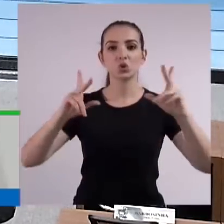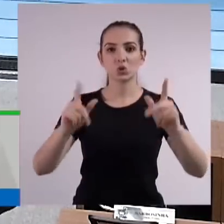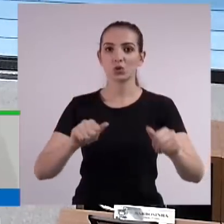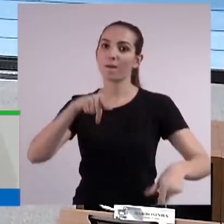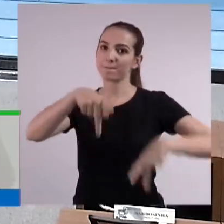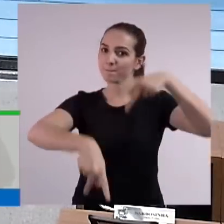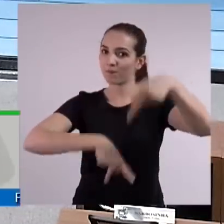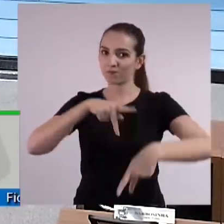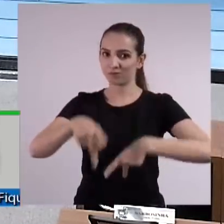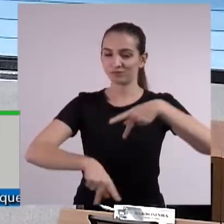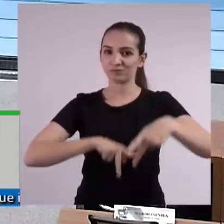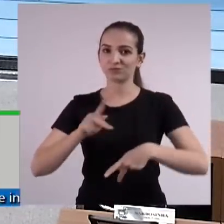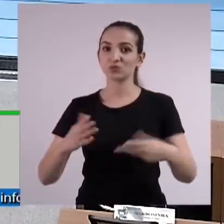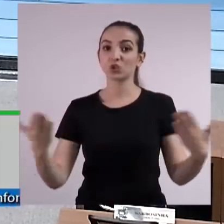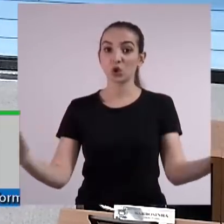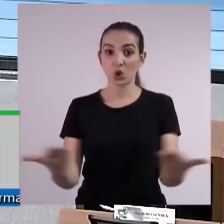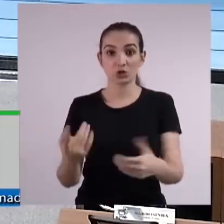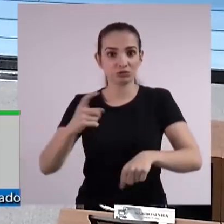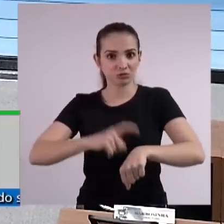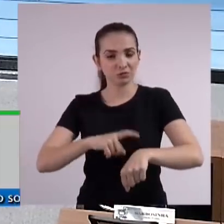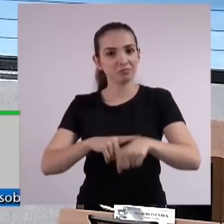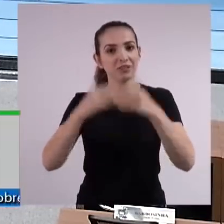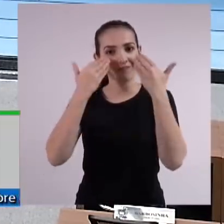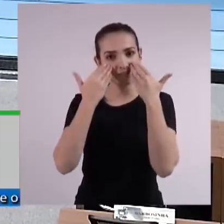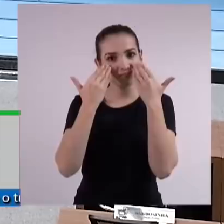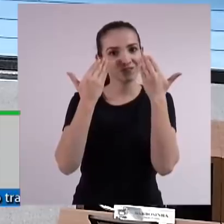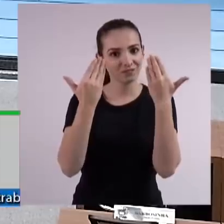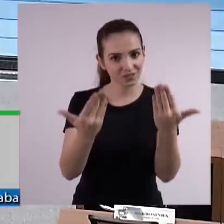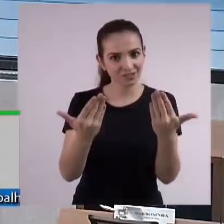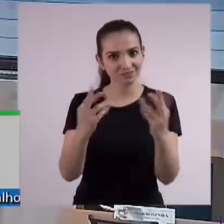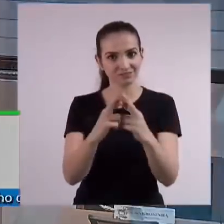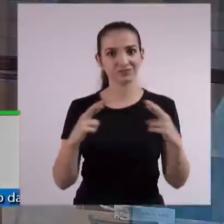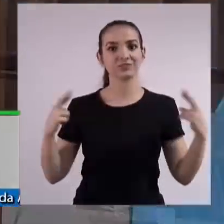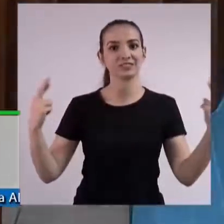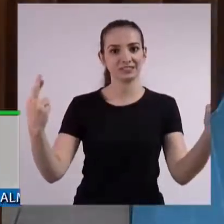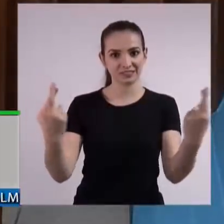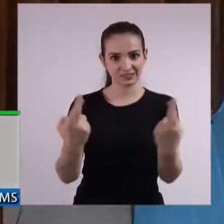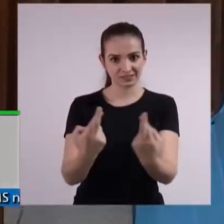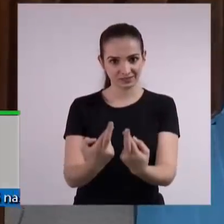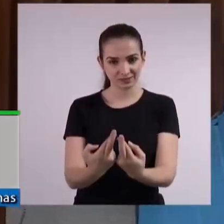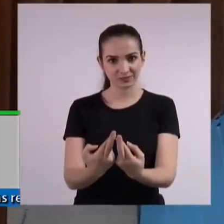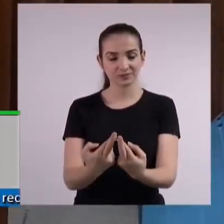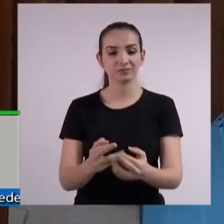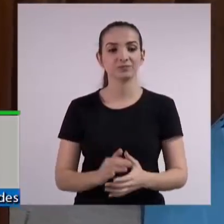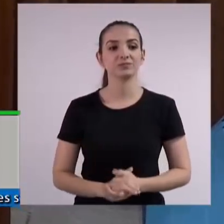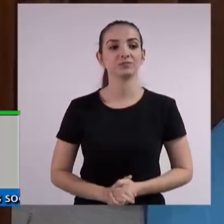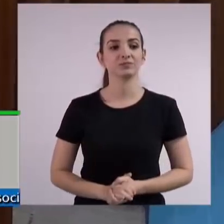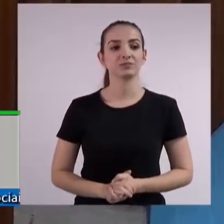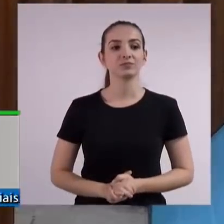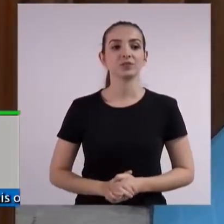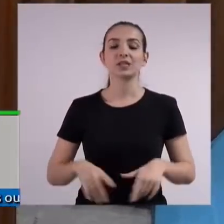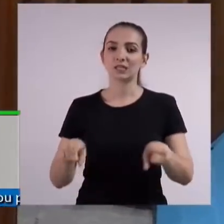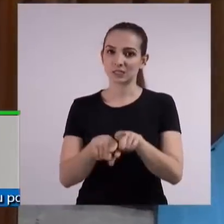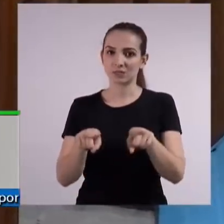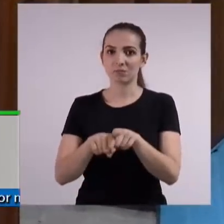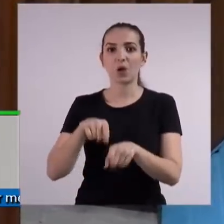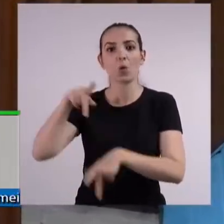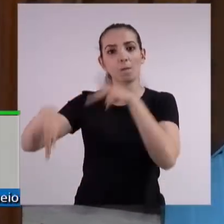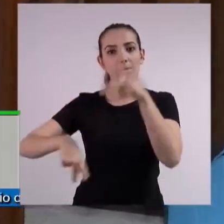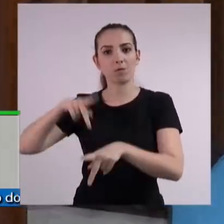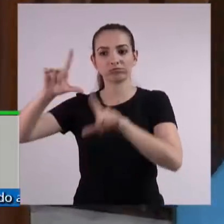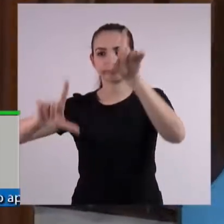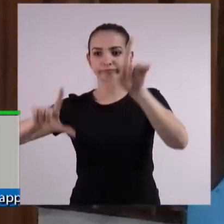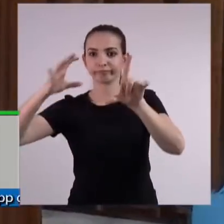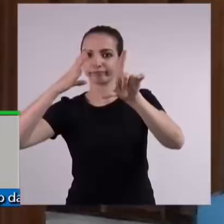população que neste momento prestigiam a nossa sessão e a população que nos assiste